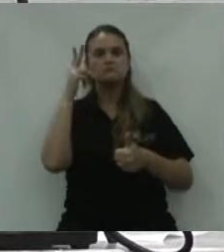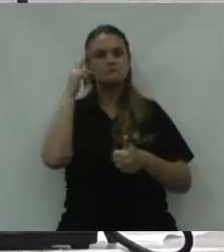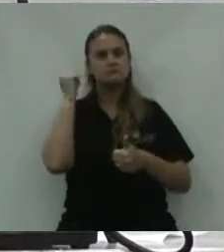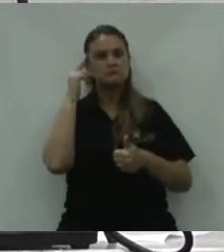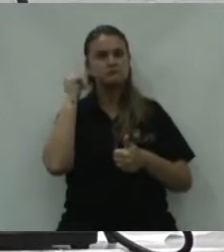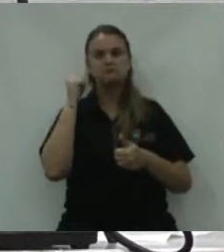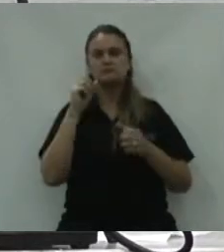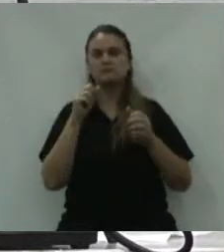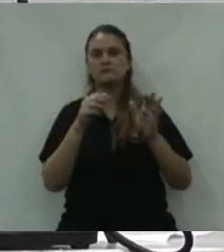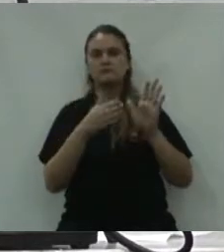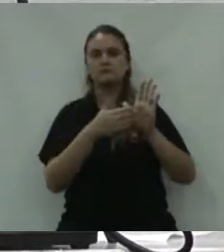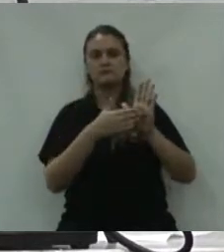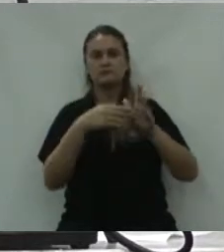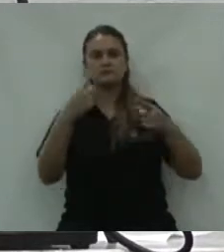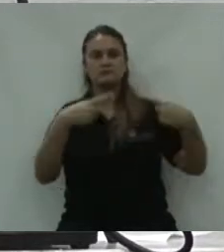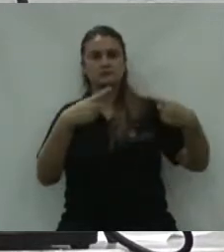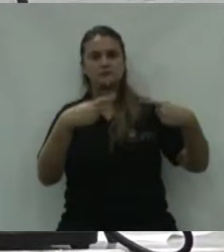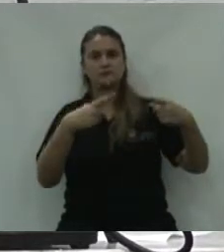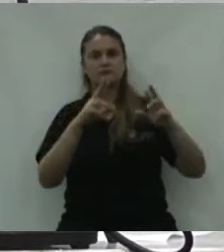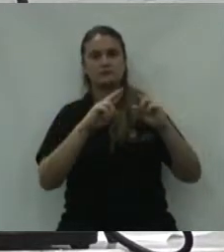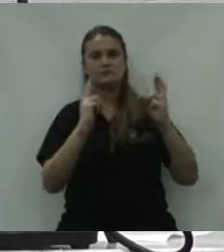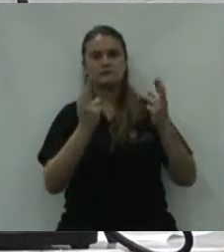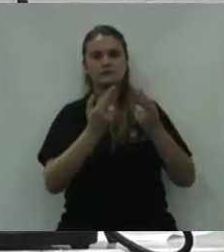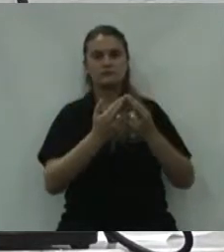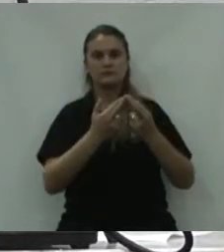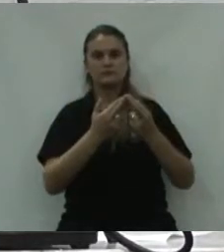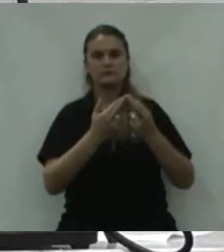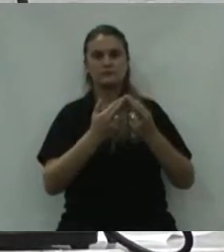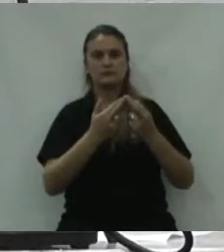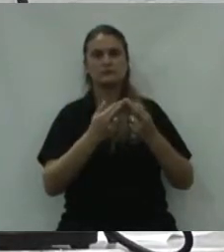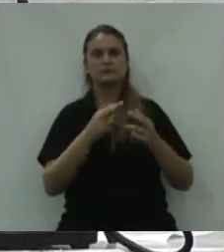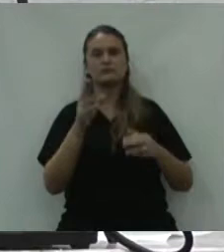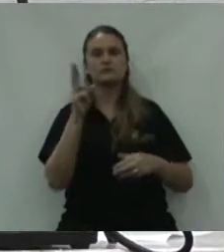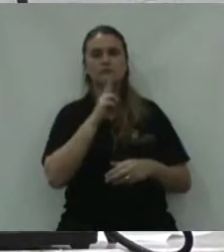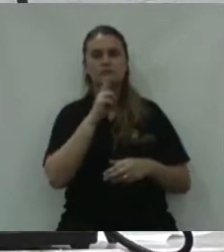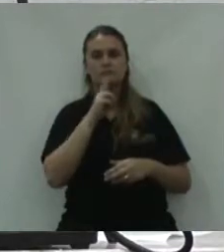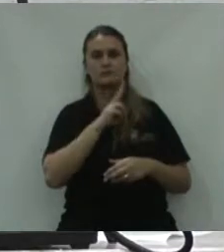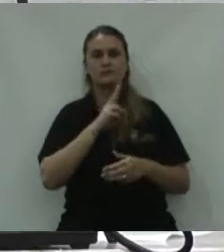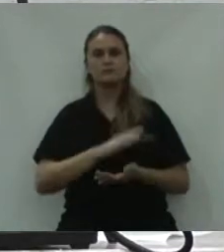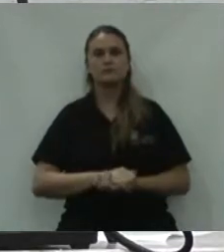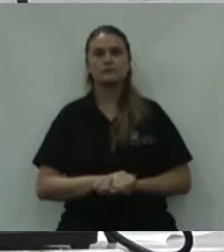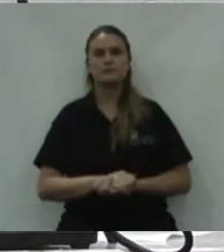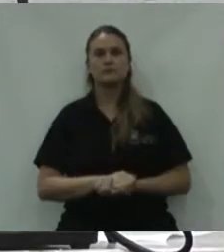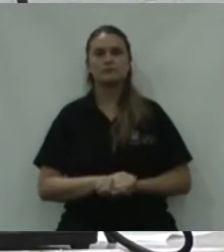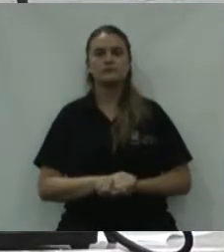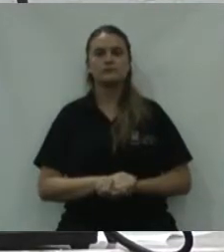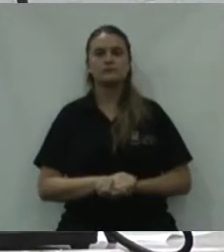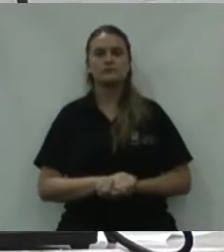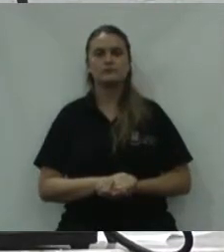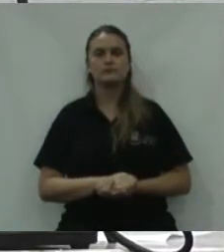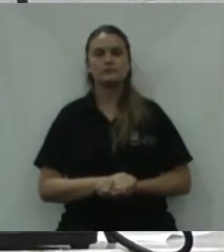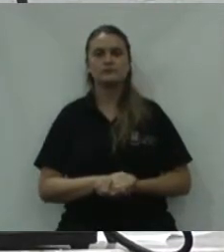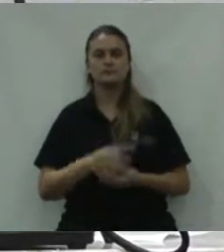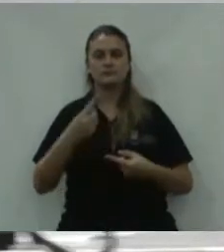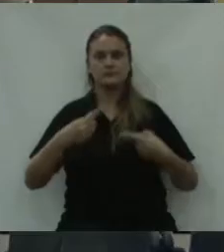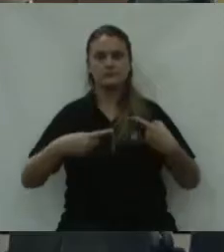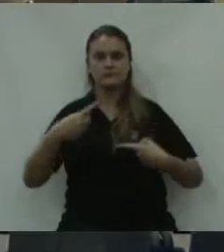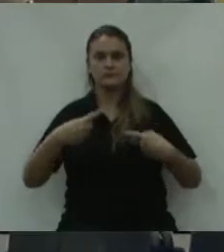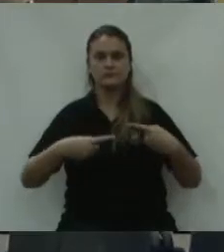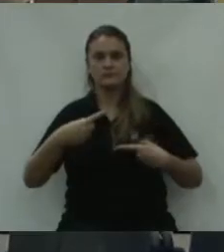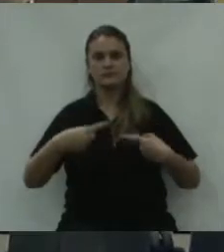os trâmites para ser apreciado em sessão extraordinária em regime de urgência. É o parecer.